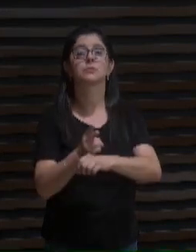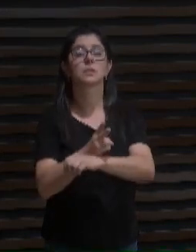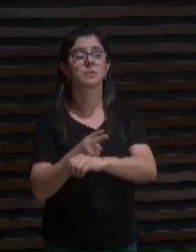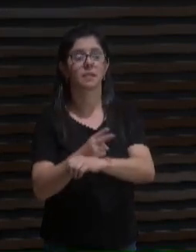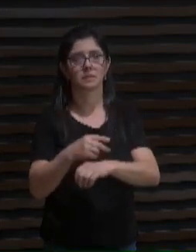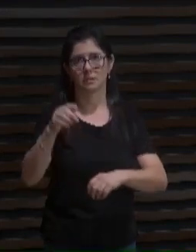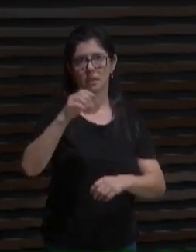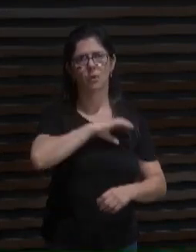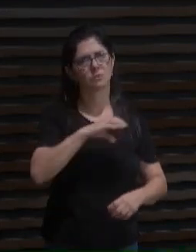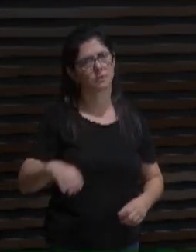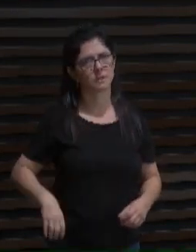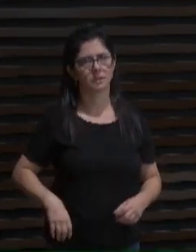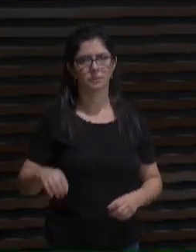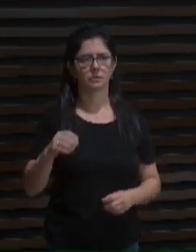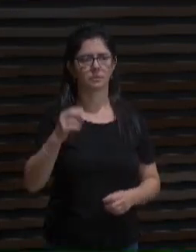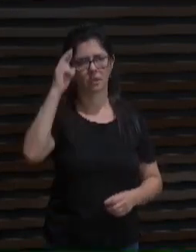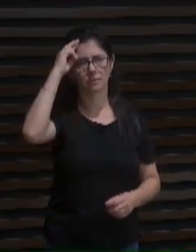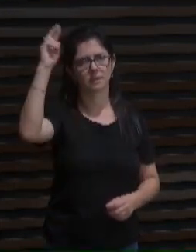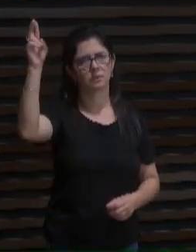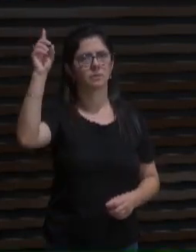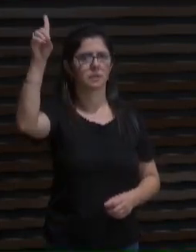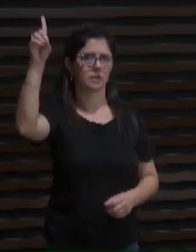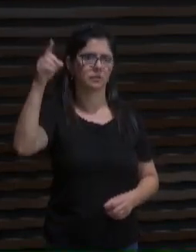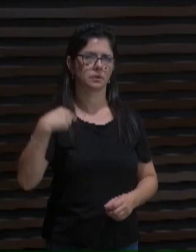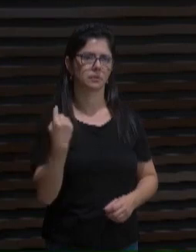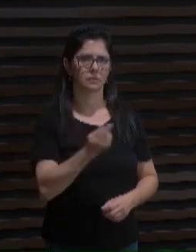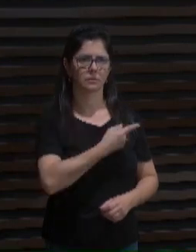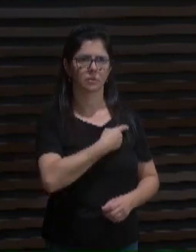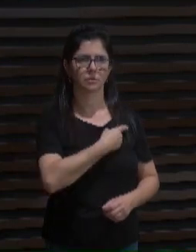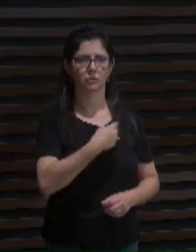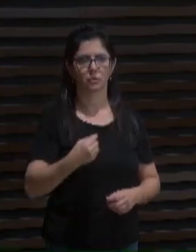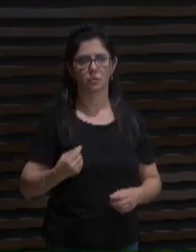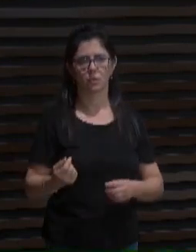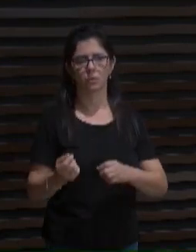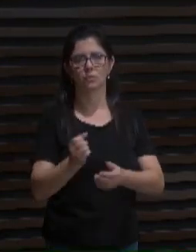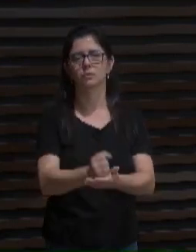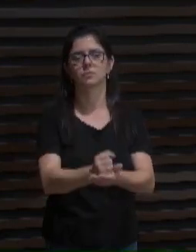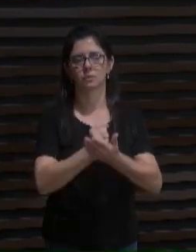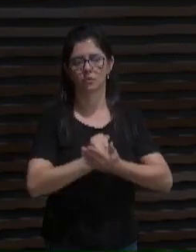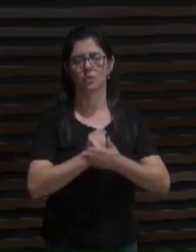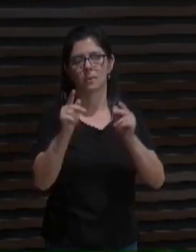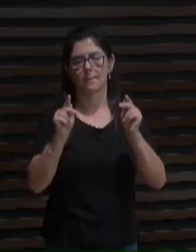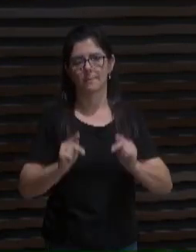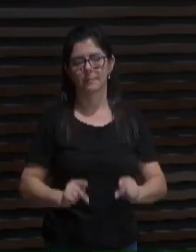ao Senhor. Deus é nosso socorro bem presente na hora da tribulação, na hora da